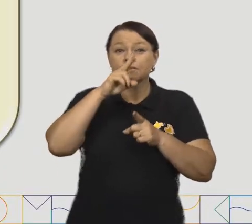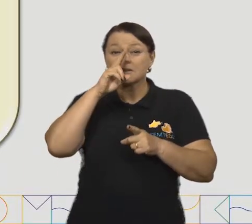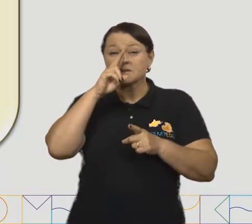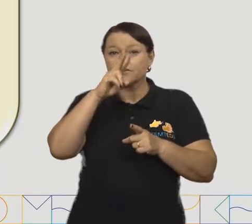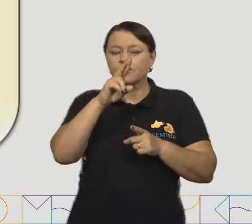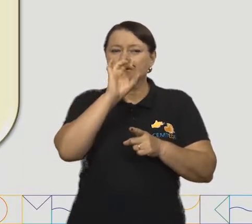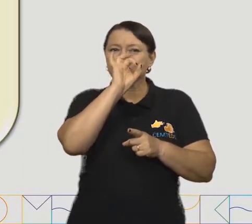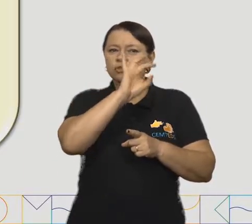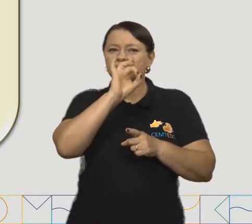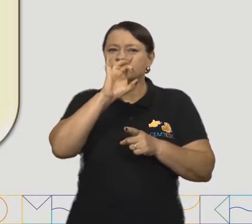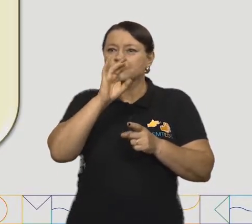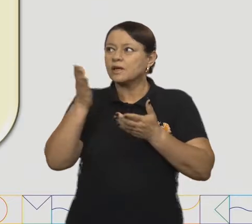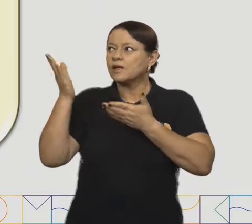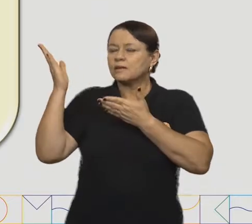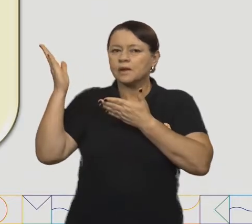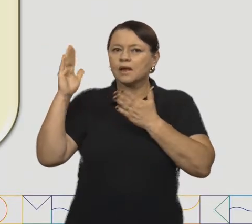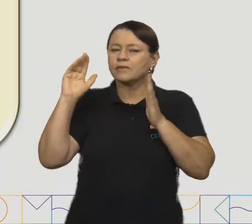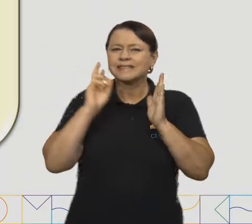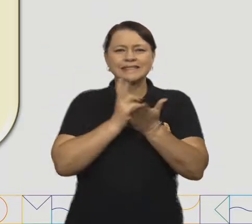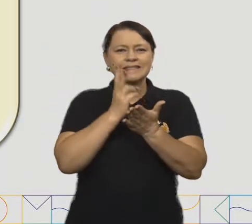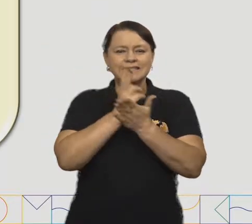água,